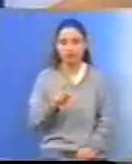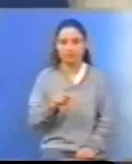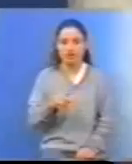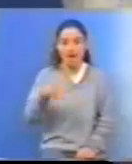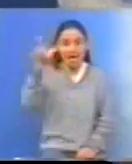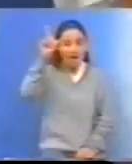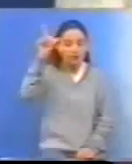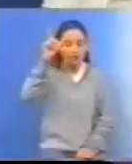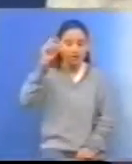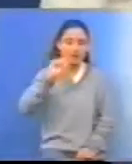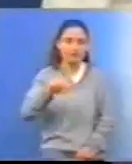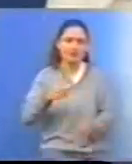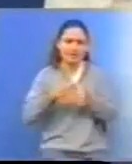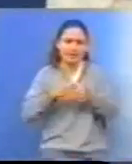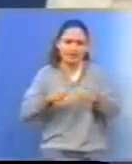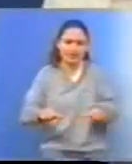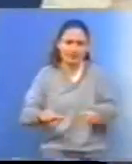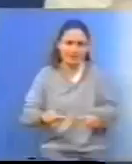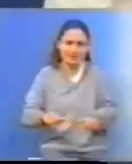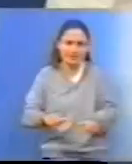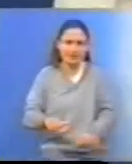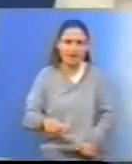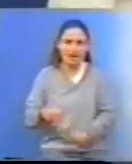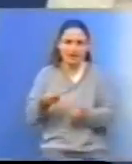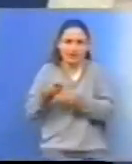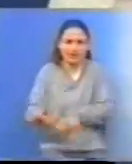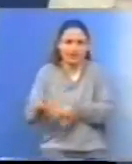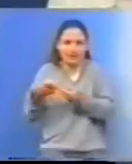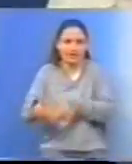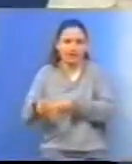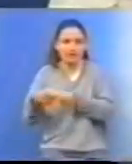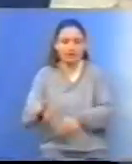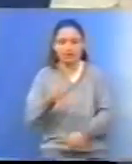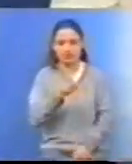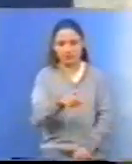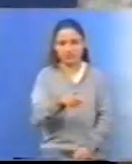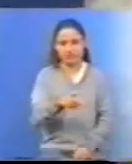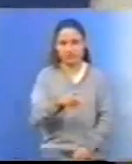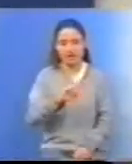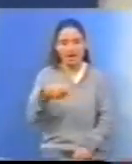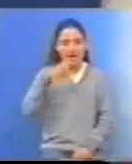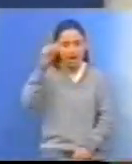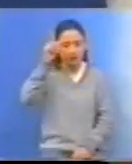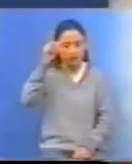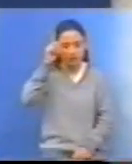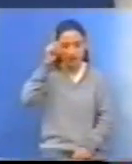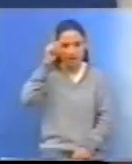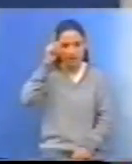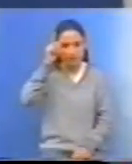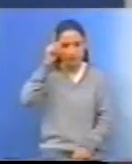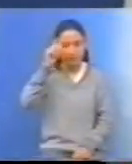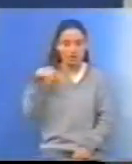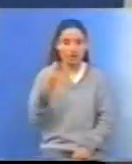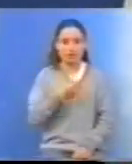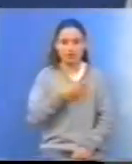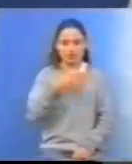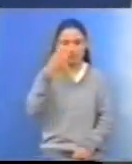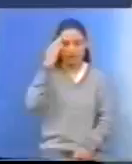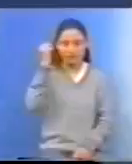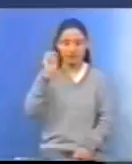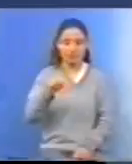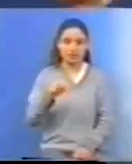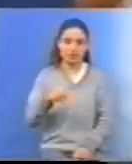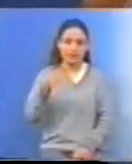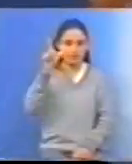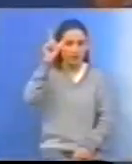seu ouvido para você chegar em casa e se masturbar. Infelizmente, o diabo, porque pega também na